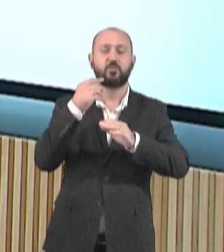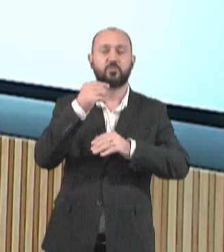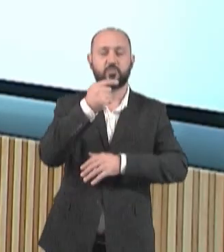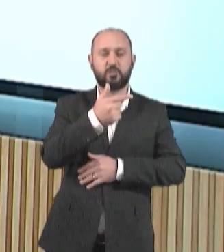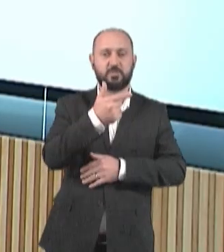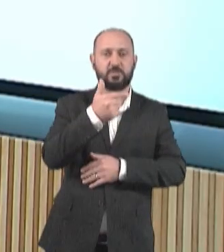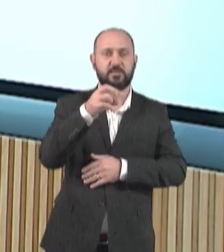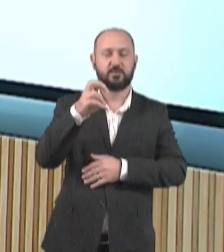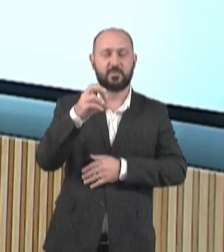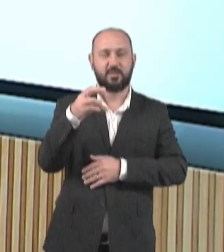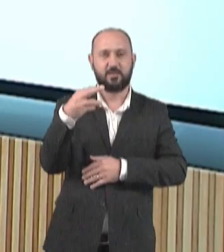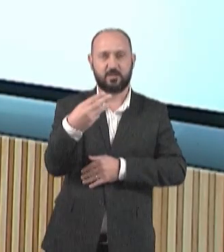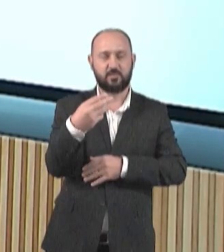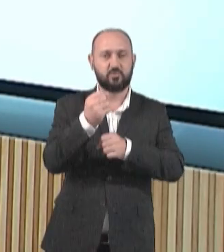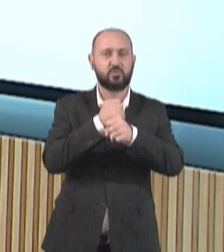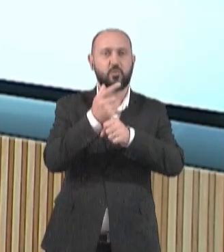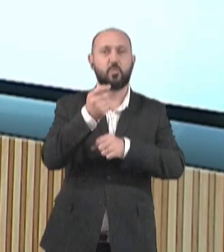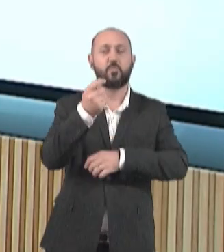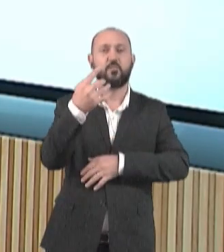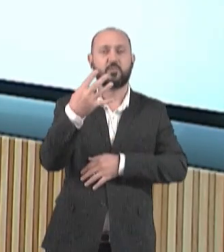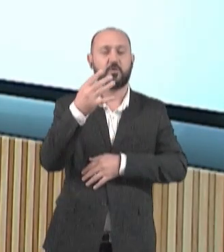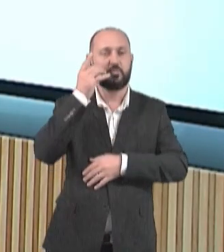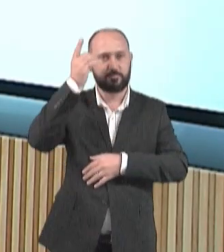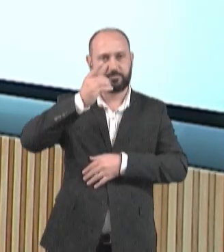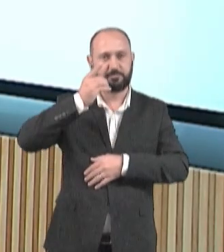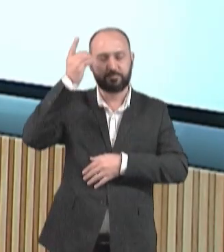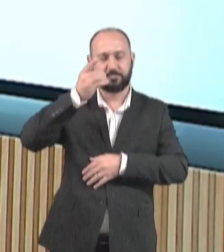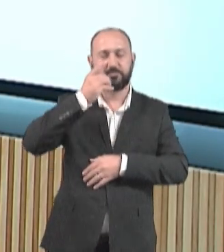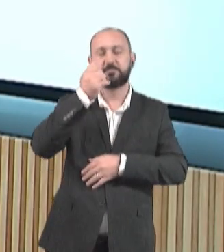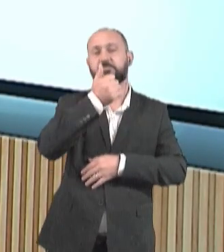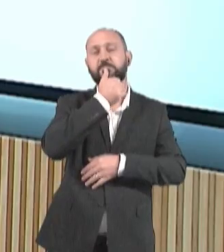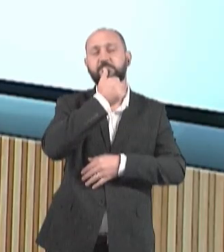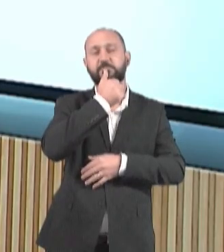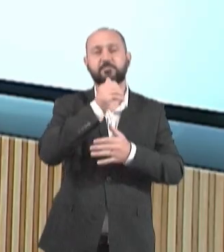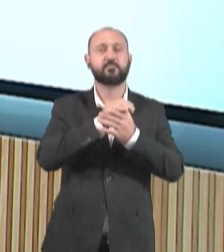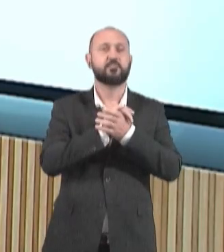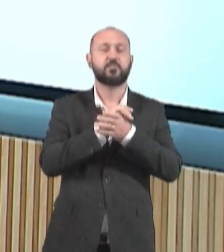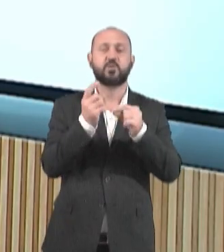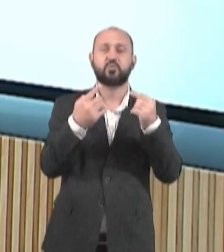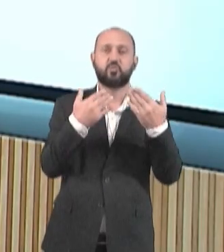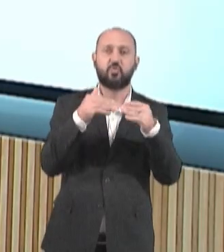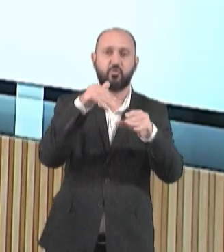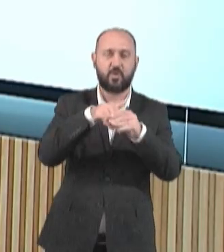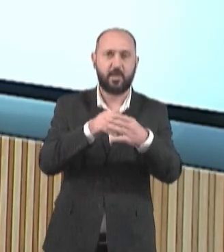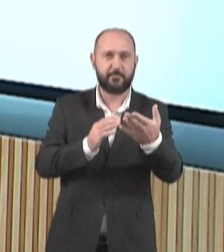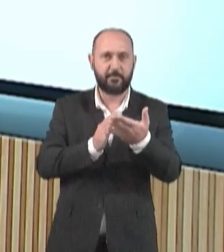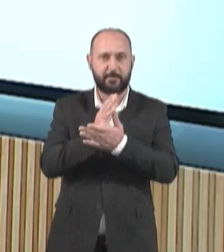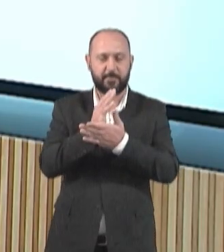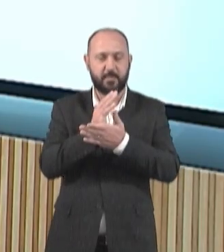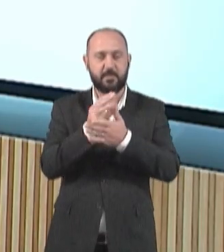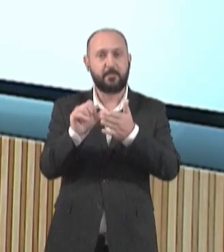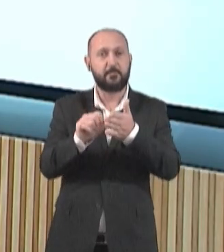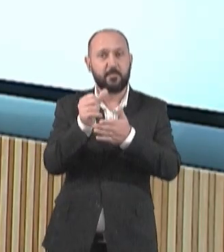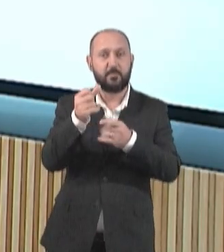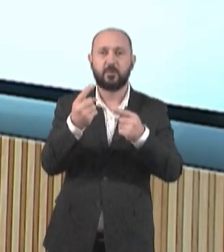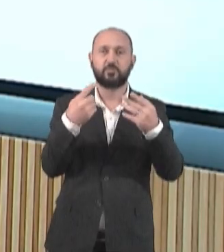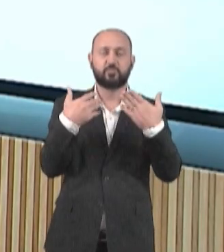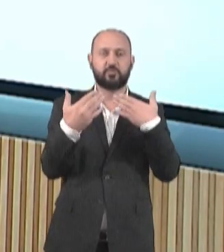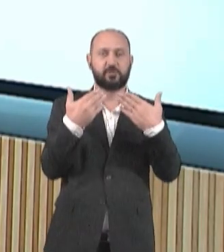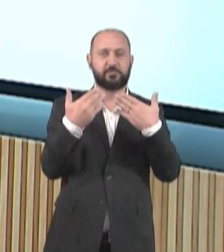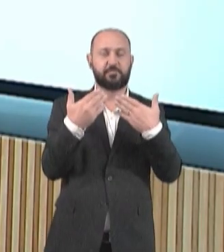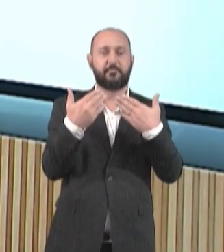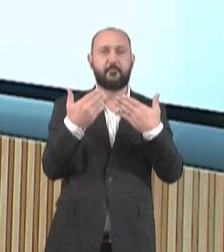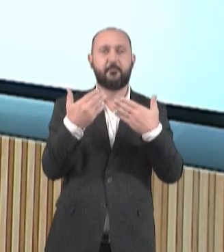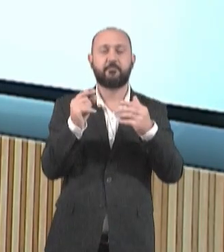número 253 de 2024, autor é o deputado Neno Razuc, matéria discutida, votada e aprovada na sua primeira